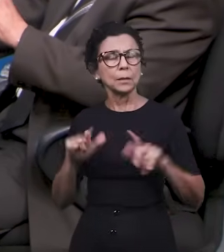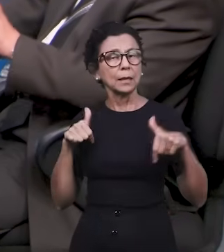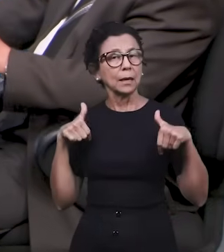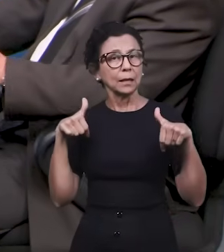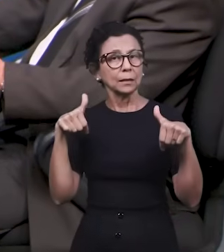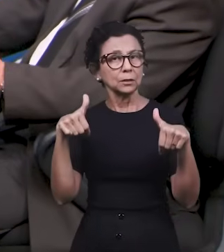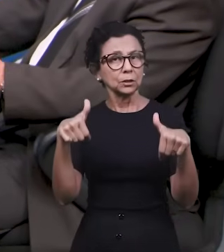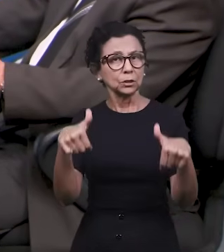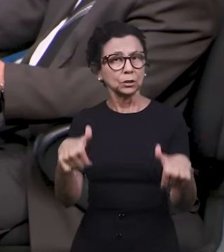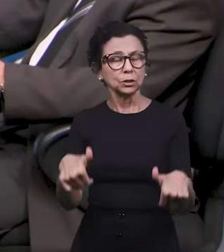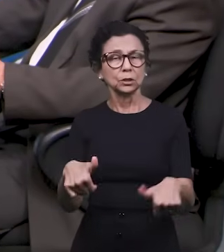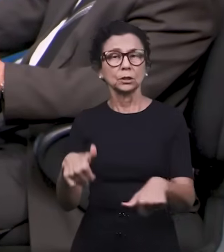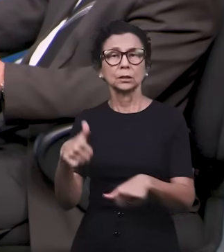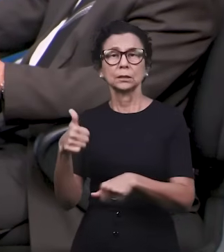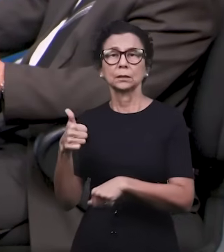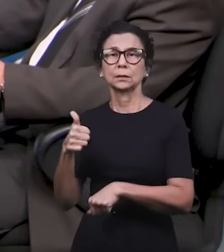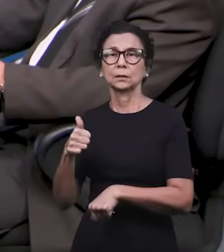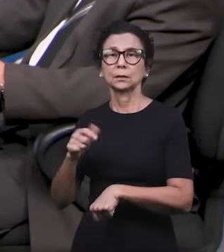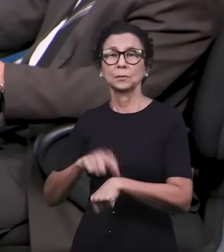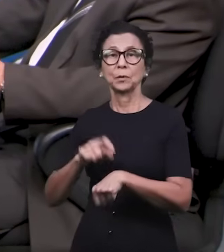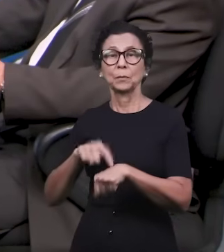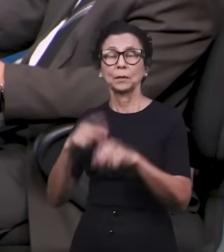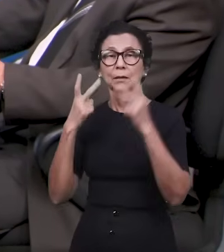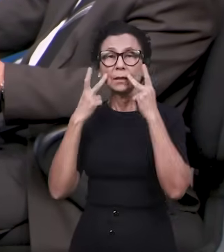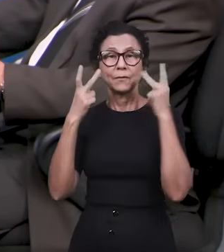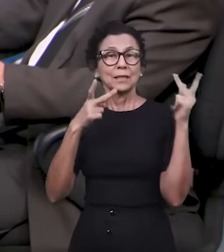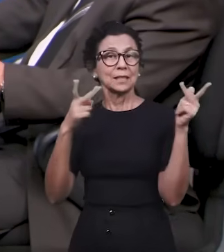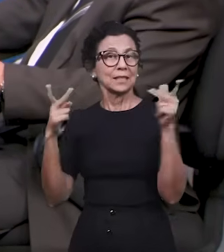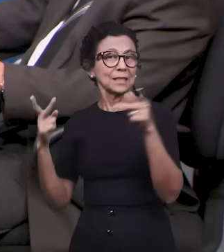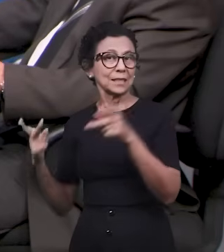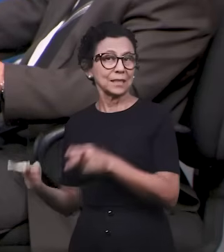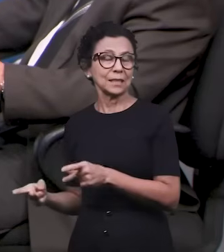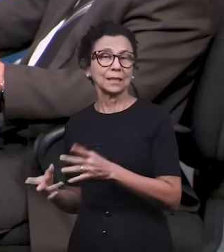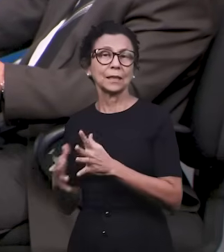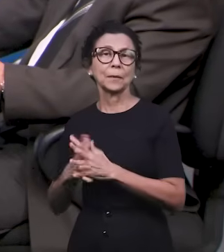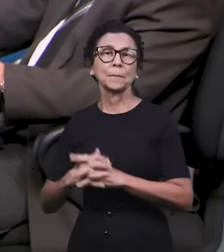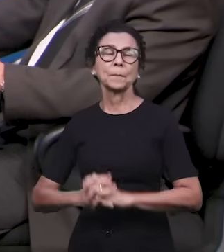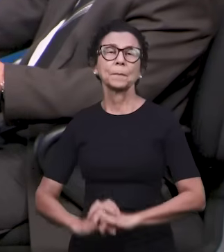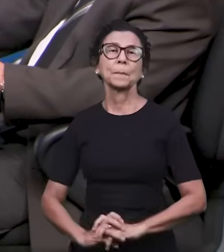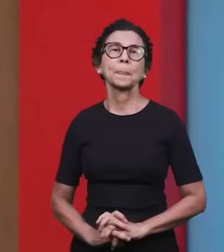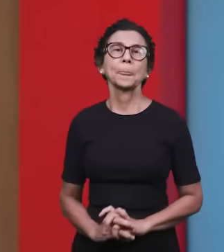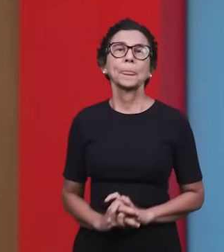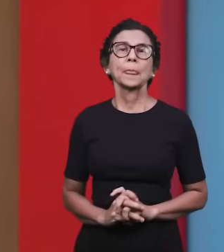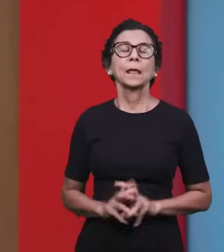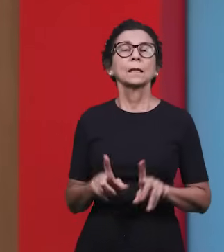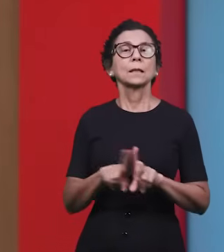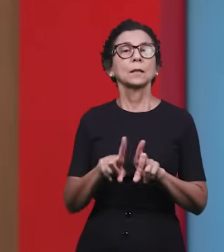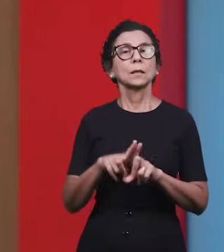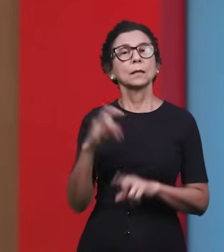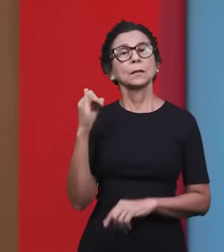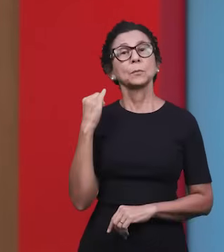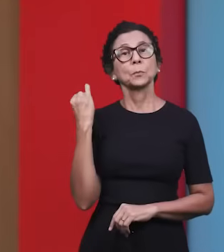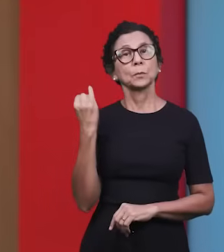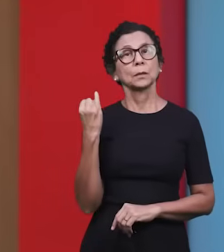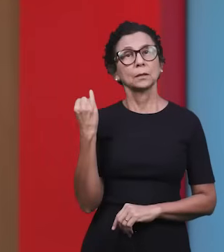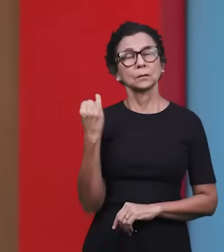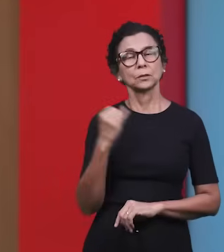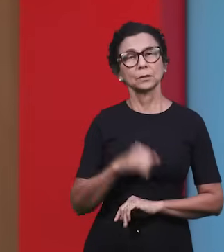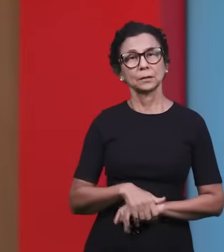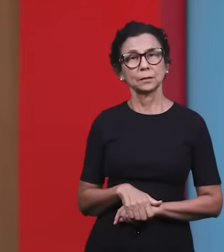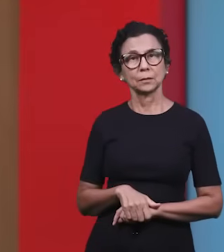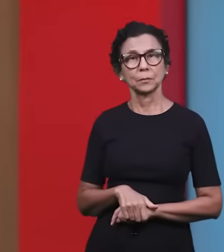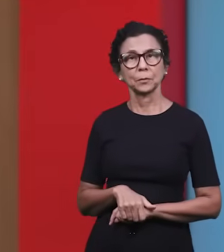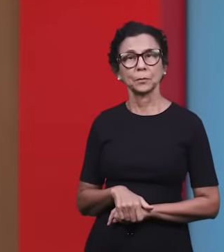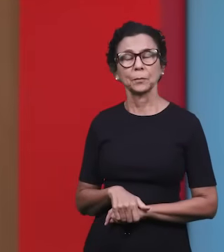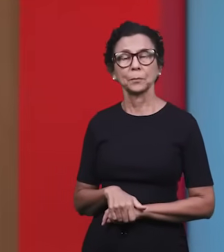caso de uma visita. E junto a isso, eu somo uma coisa também que é importantíssima no diácono, é